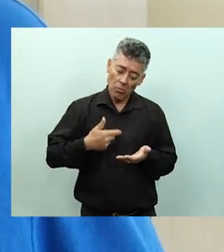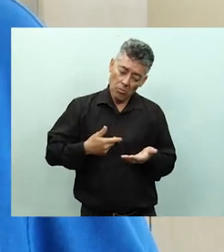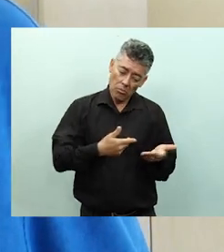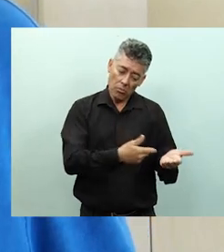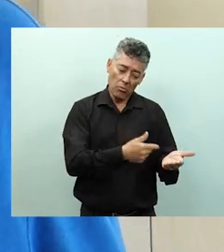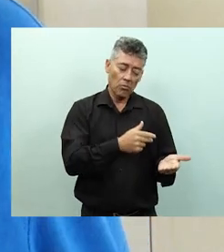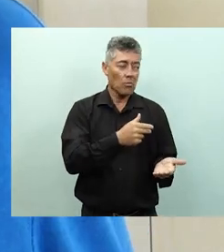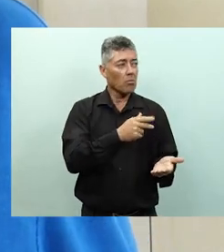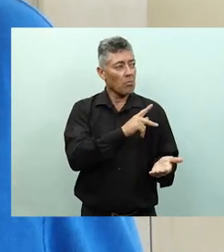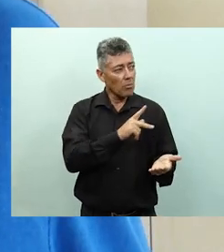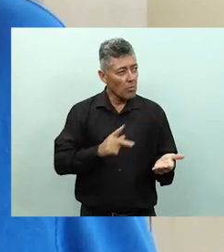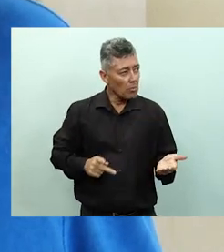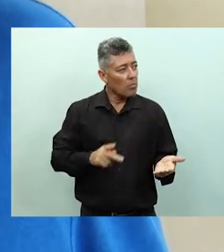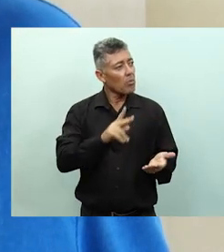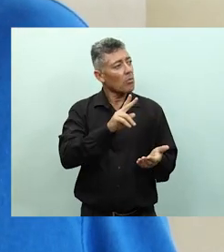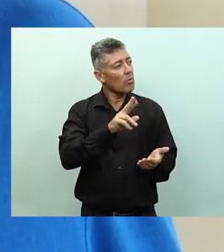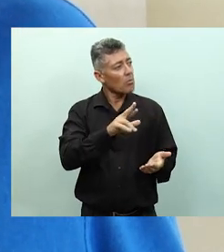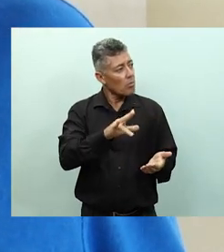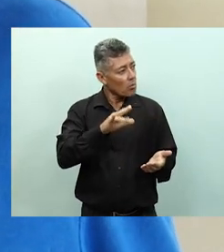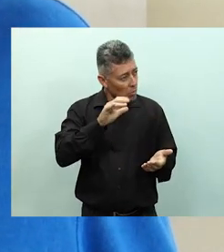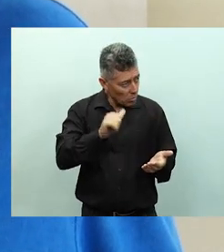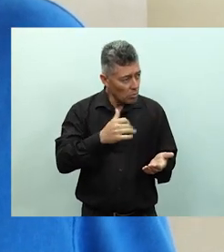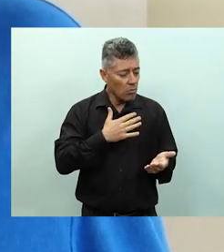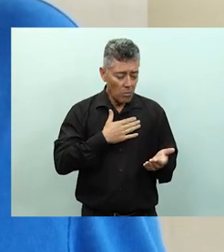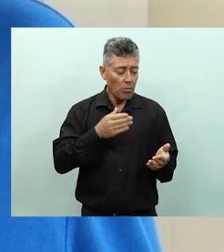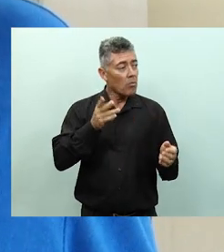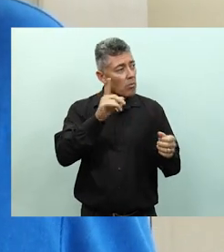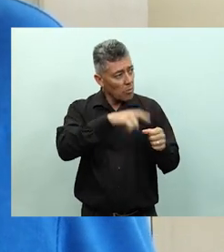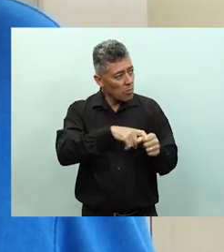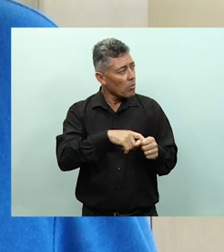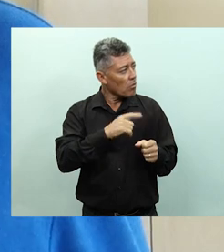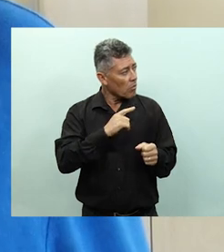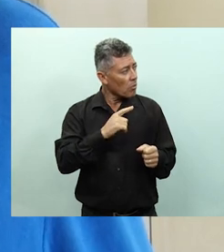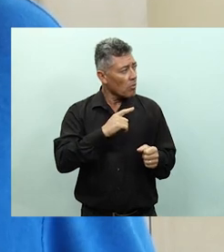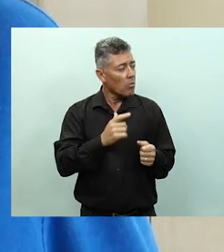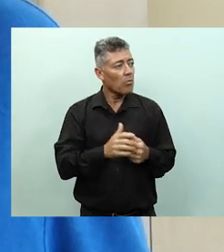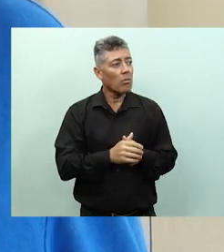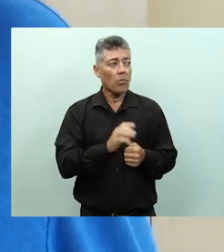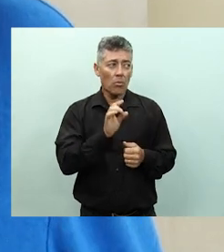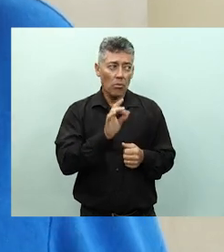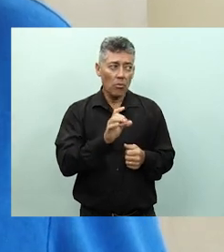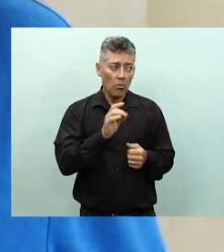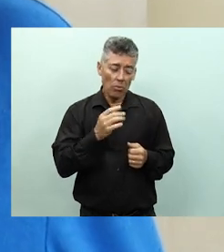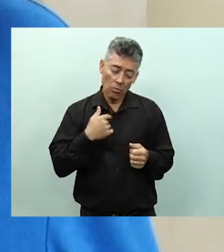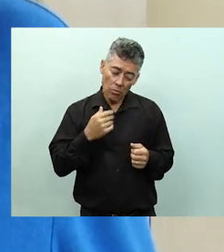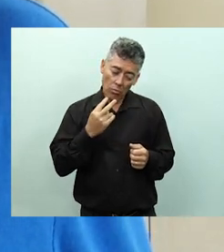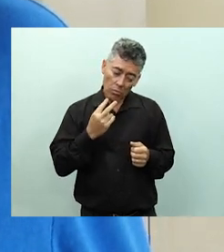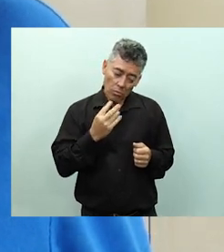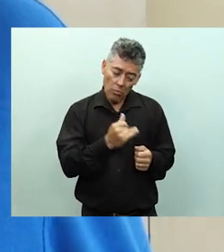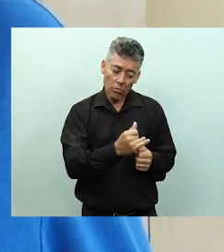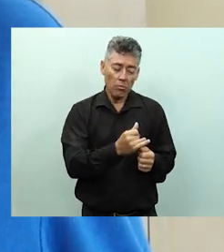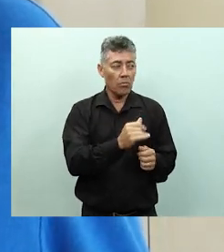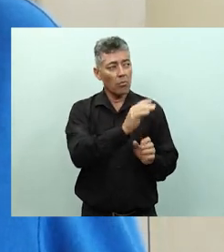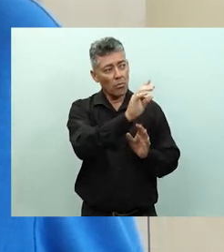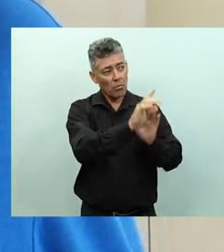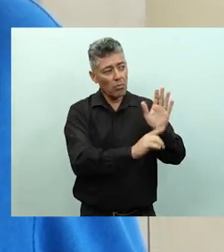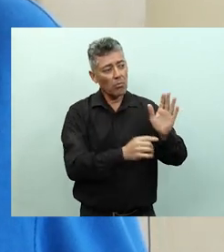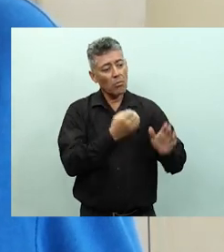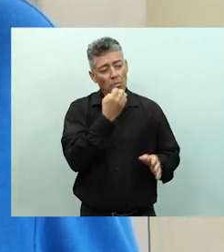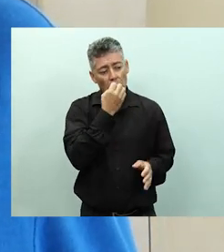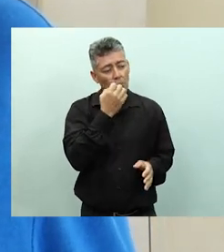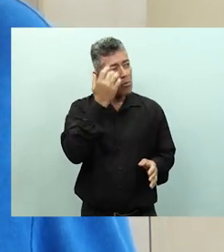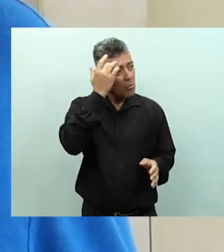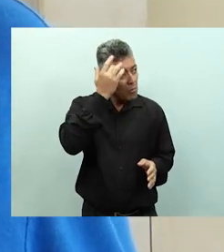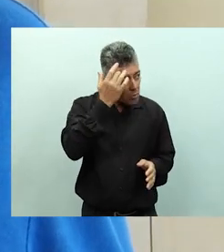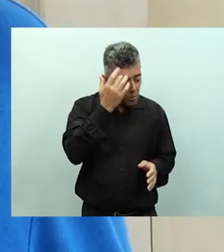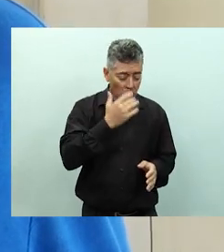No dia que ela me convidou para ser presidente da Urbana, eu disse a ela, governador, eu vou, prefeita, eu vou, mas eu só vou se eu tiver o direito